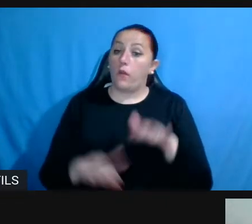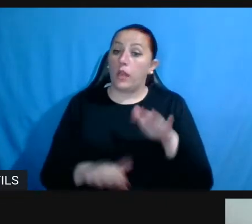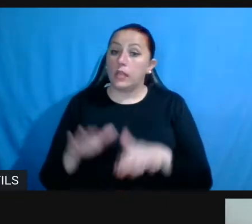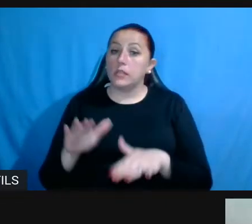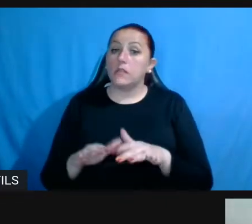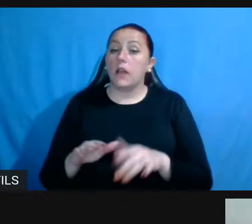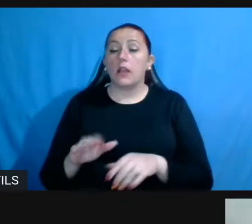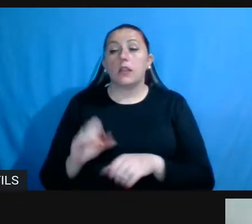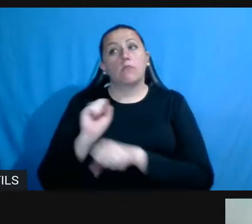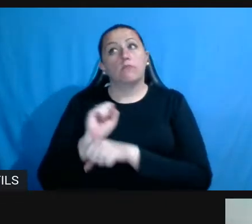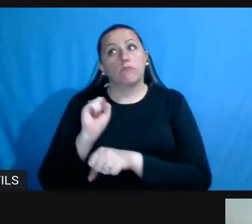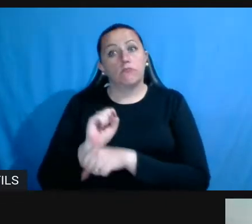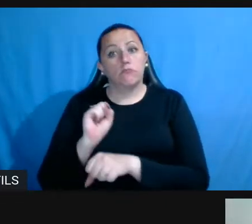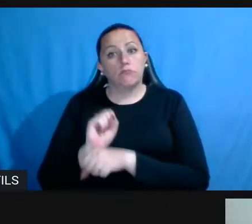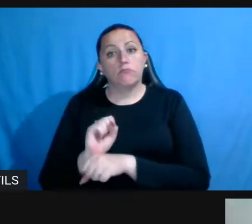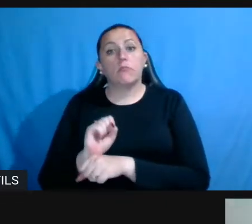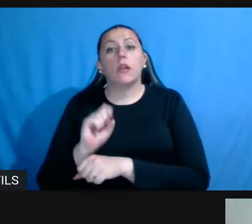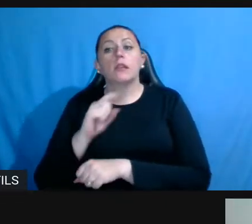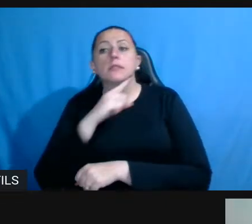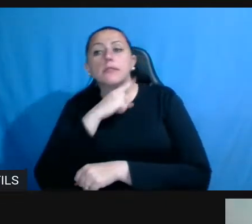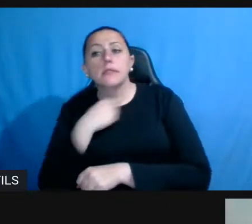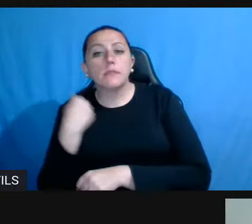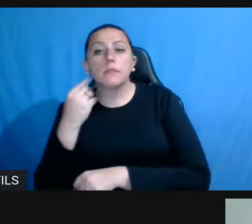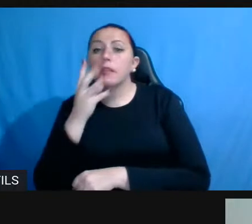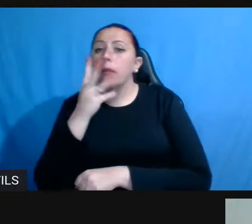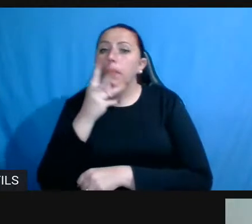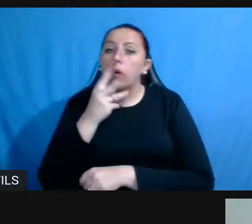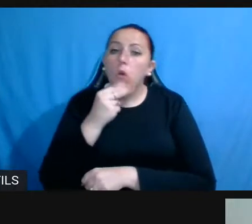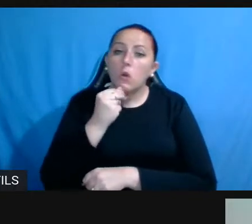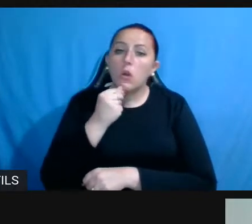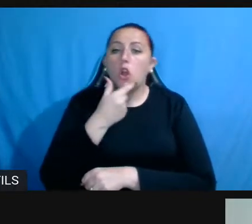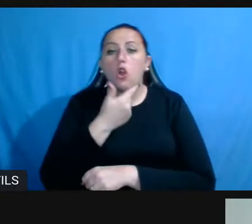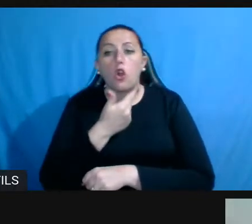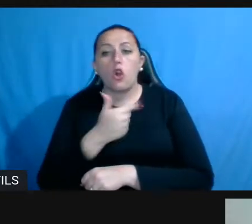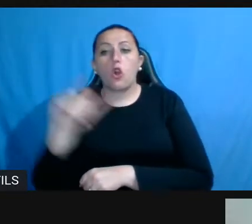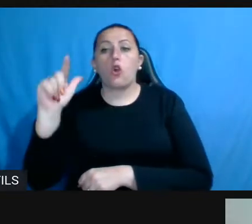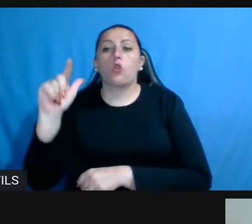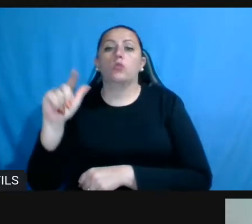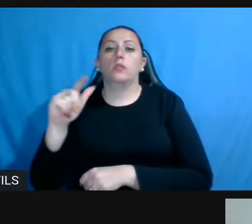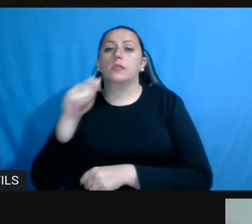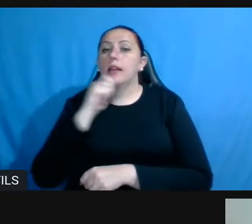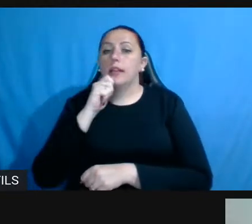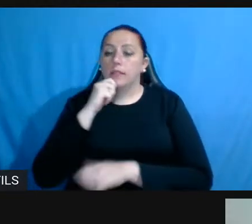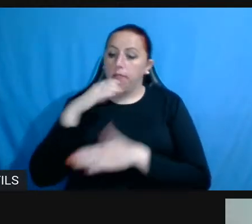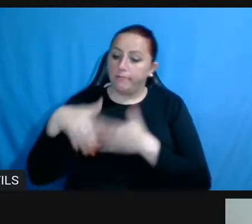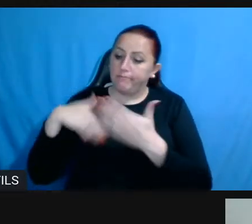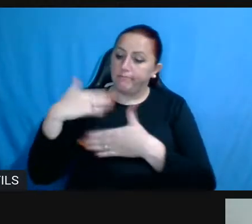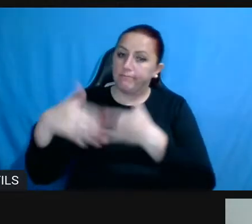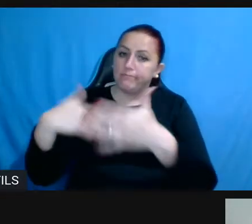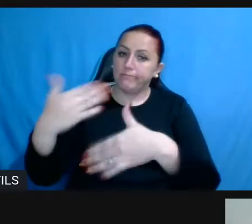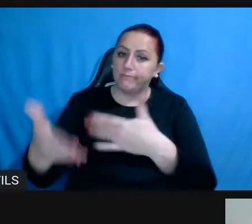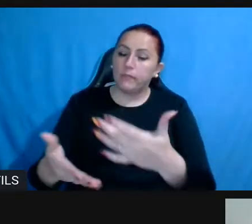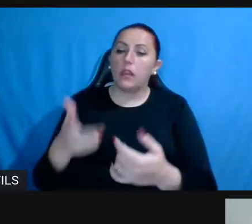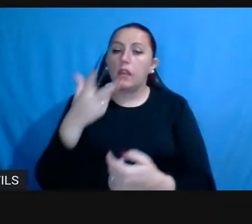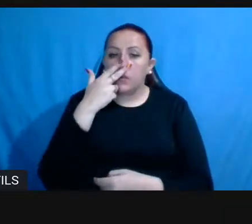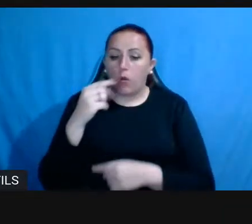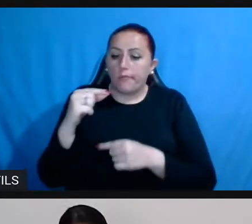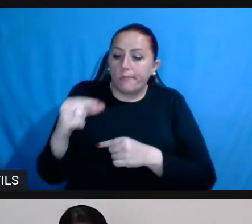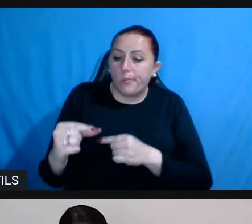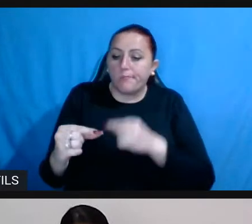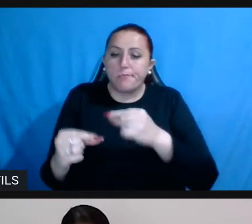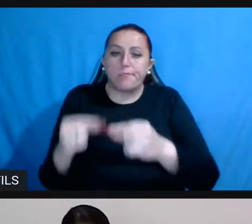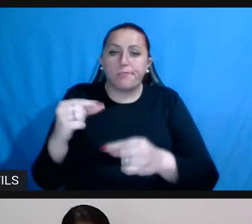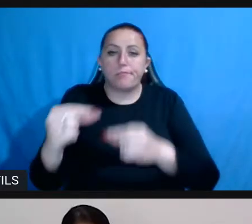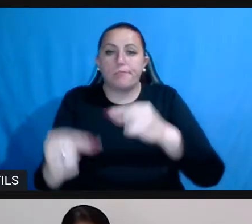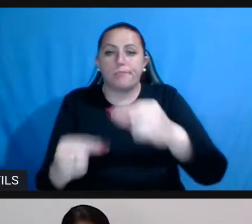algumas. Algumas já estão liberadas, outras estão em processo. Então, quer dizer, aos poucos, é possível que